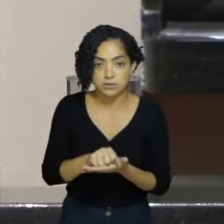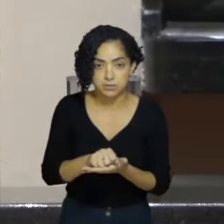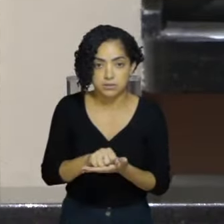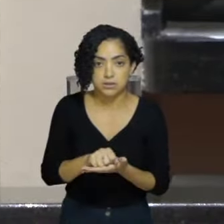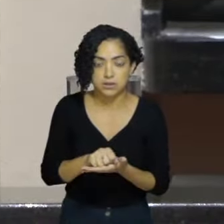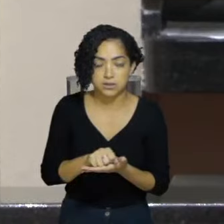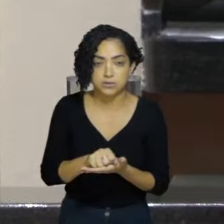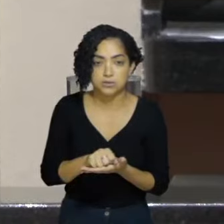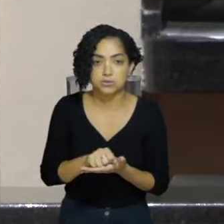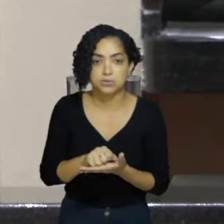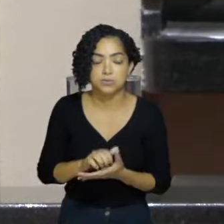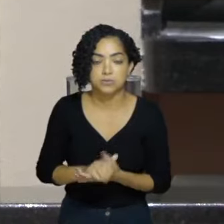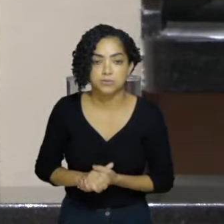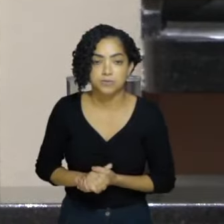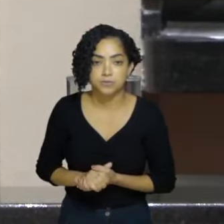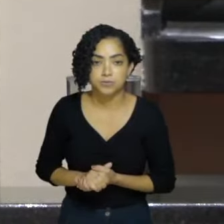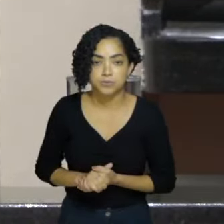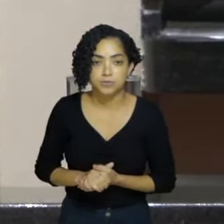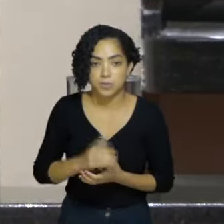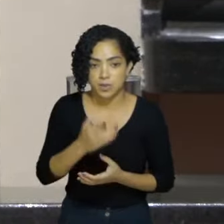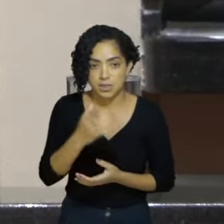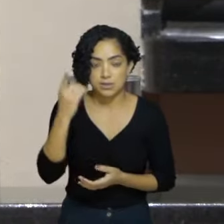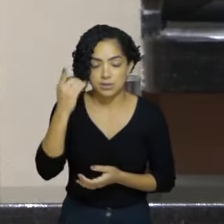para falar, deputado